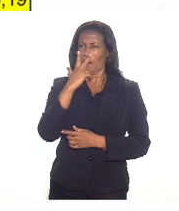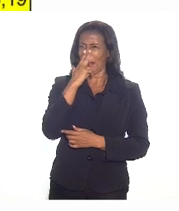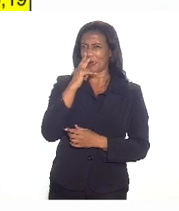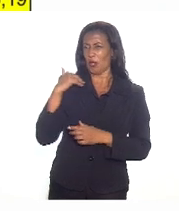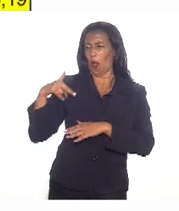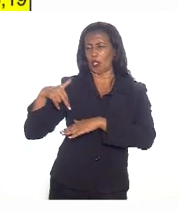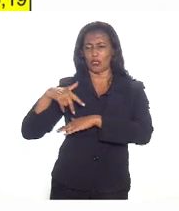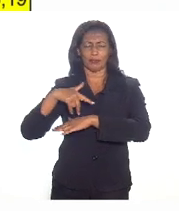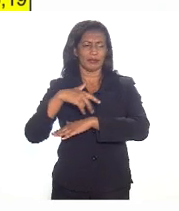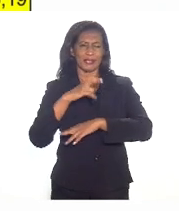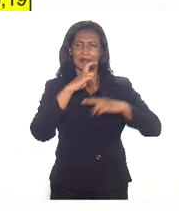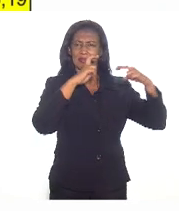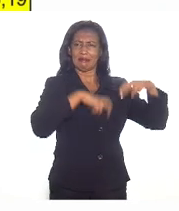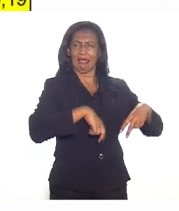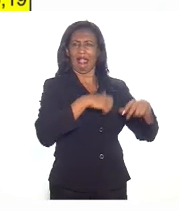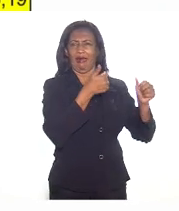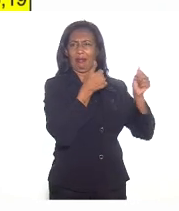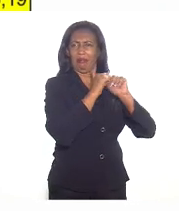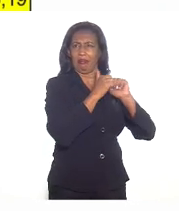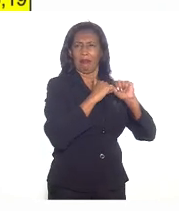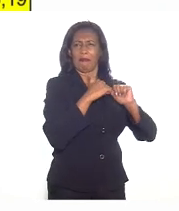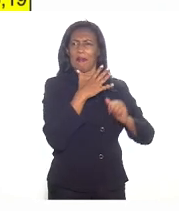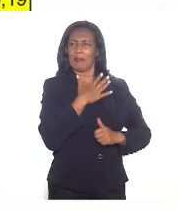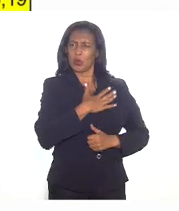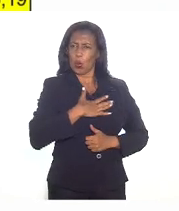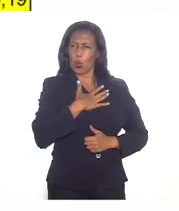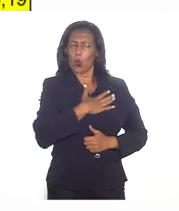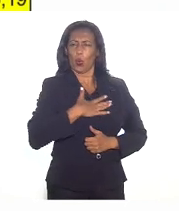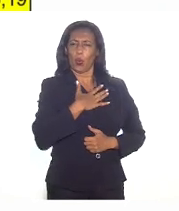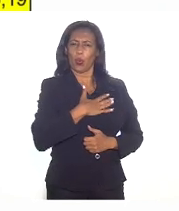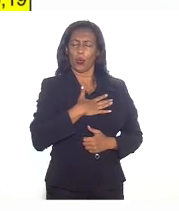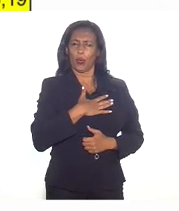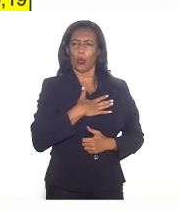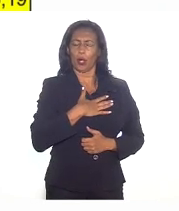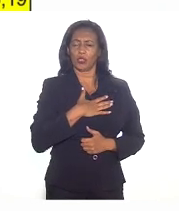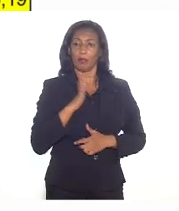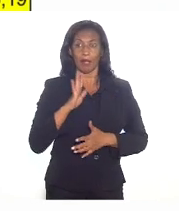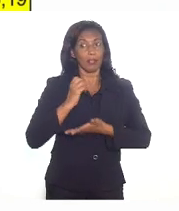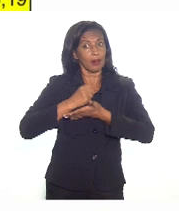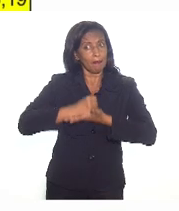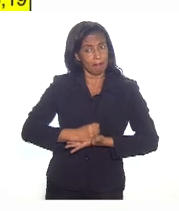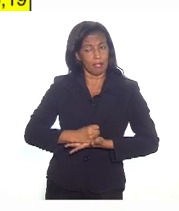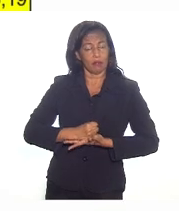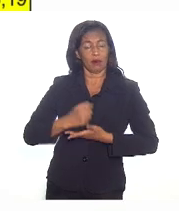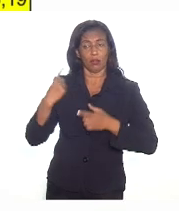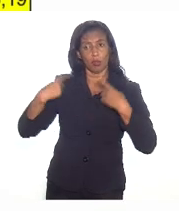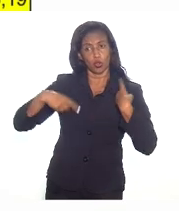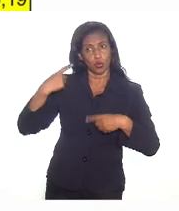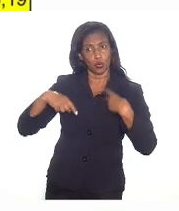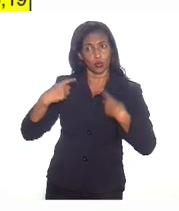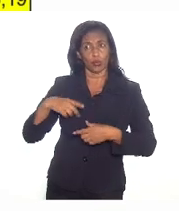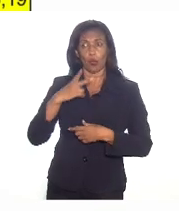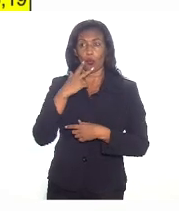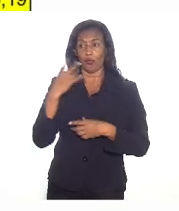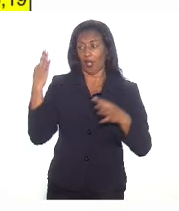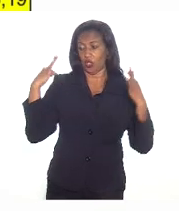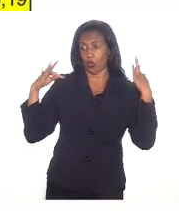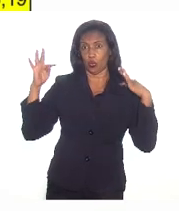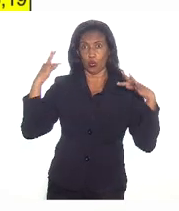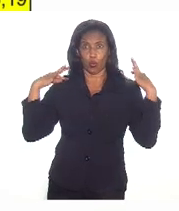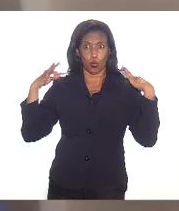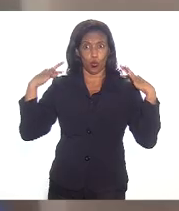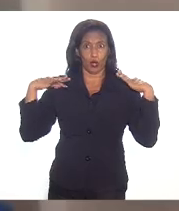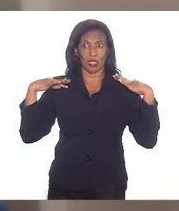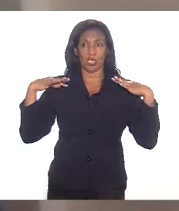mesmo assim o peso não é muito diferente do total do estado. Quer dizer, tem uma discussão aí, porque muitas vezes quando se fala em turismo, né, se